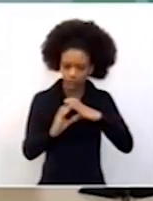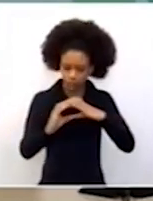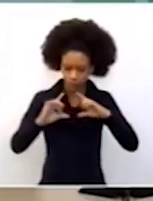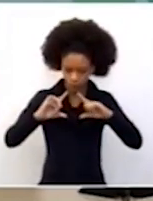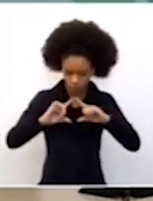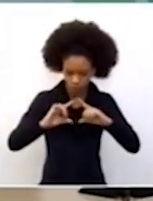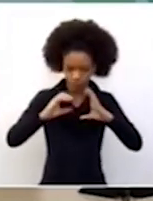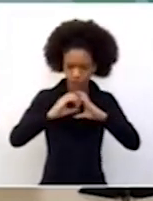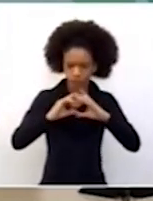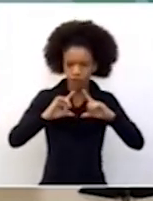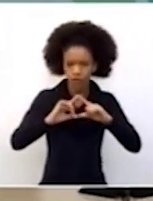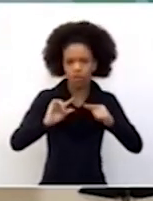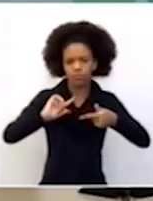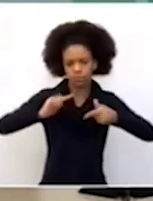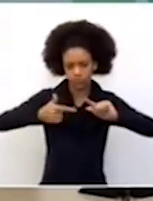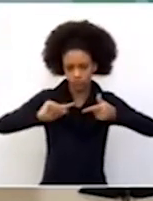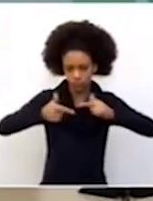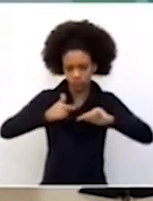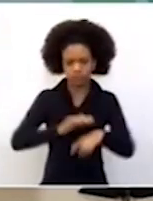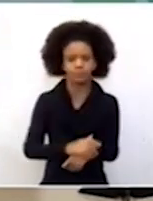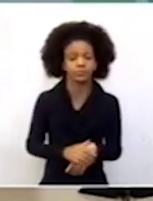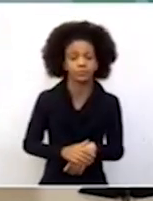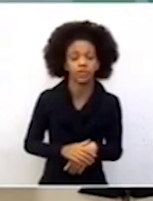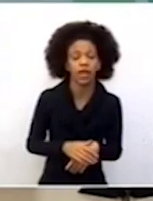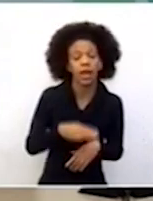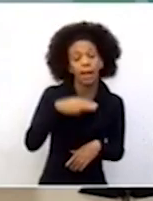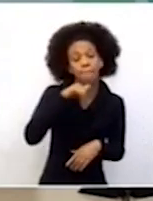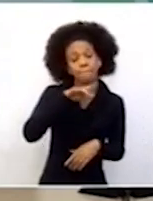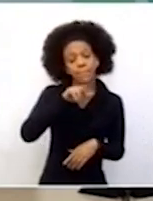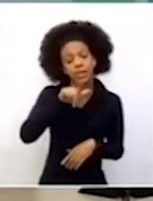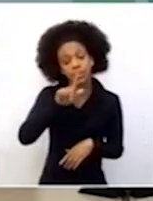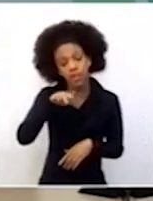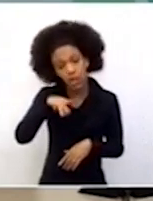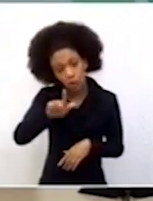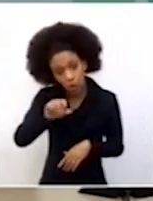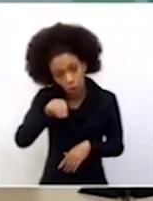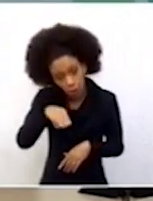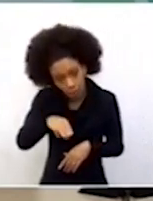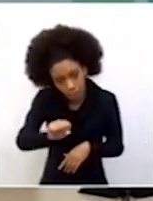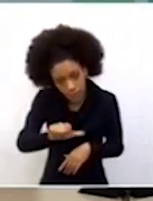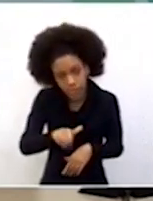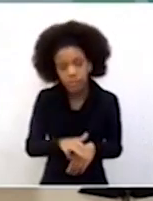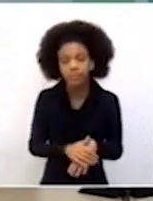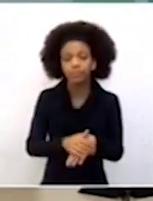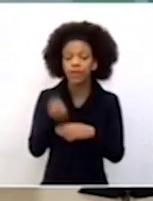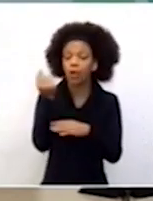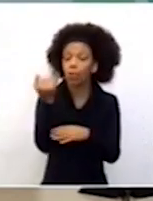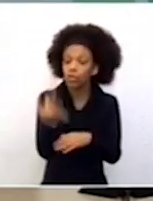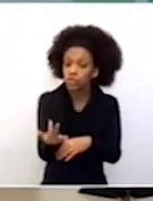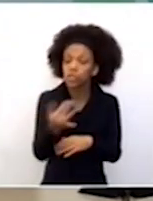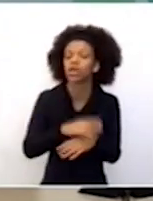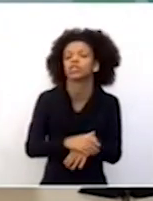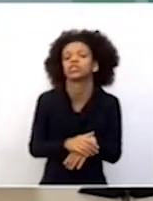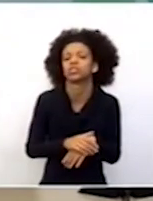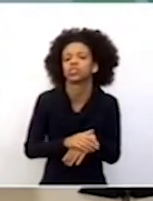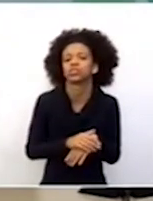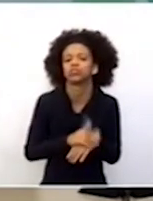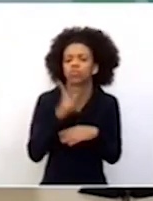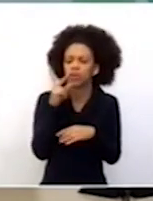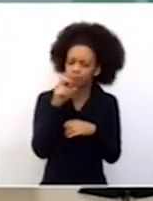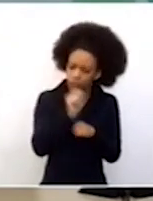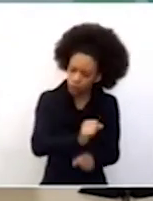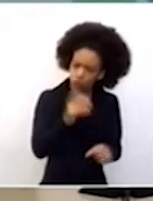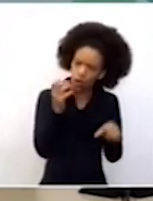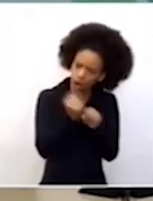A professora Maria Gomes, ela colocou quantidade. A professora Marilene reforçou, né? Falou